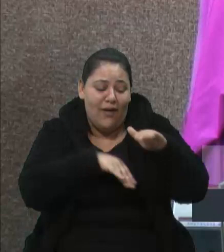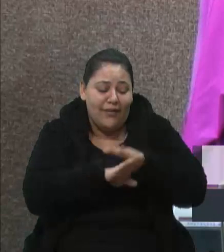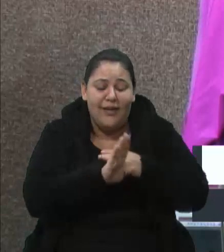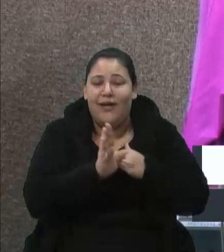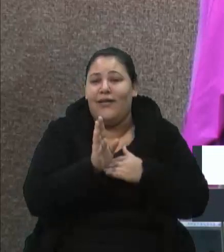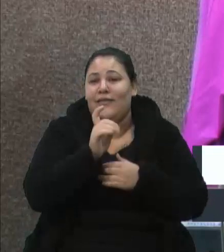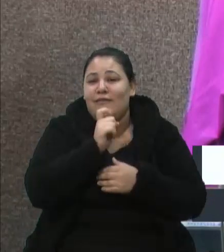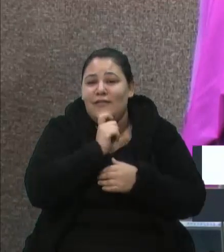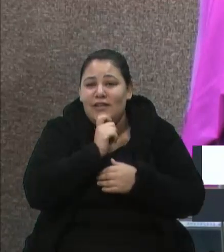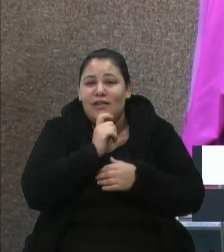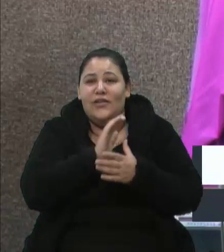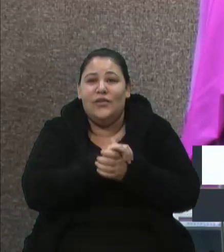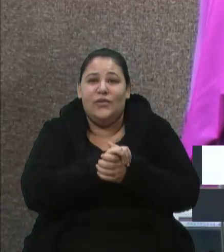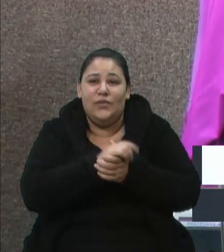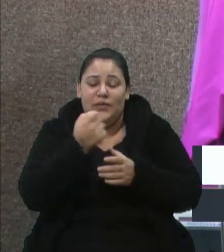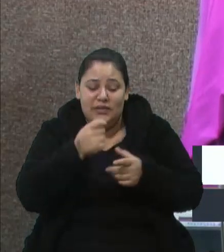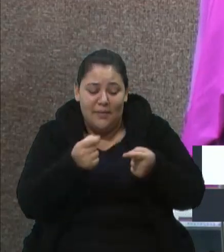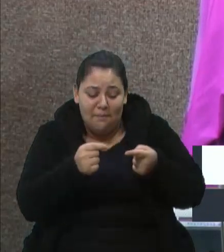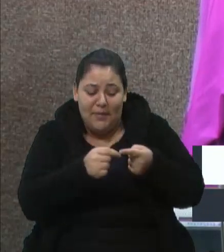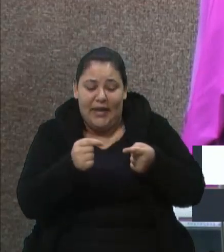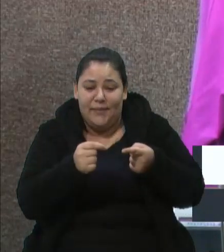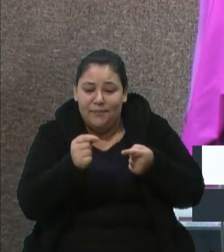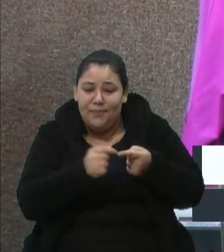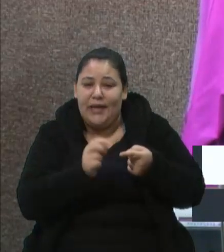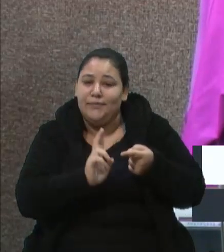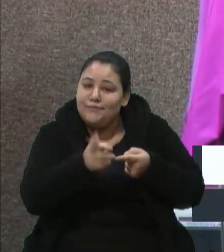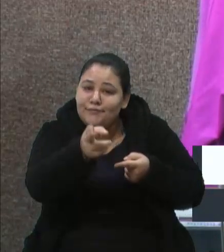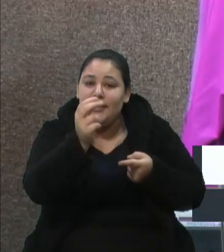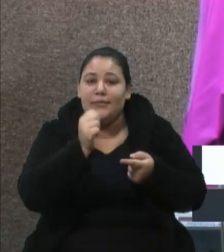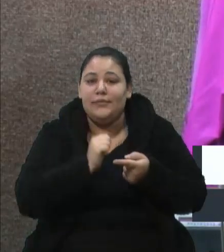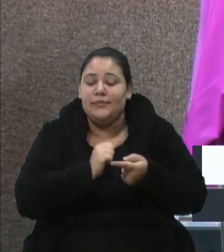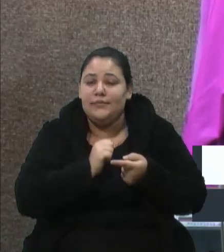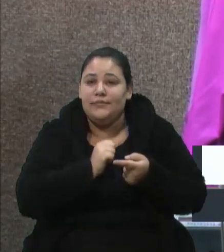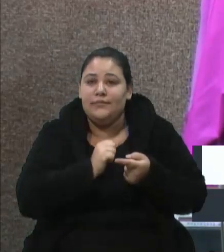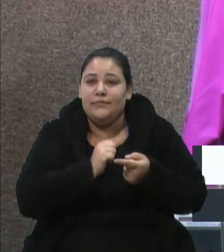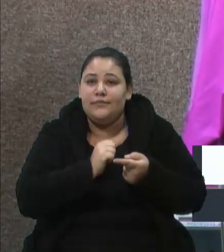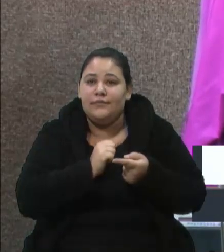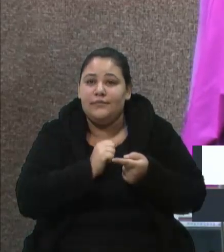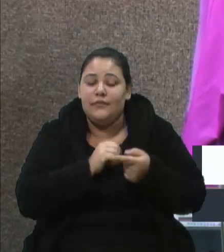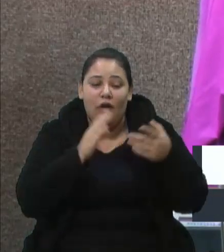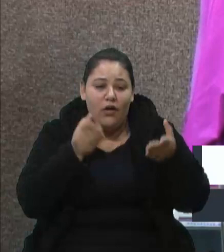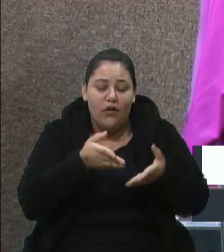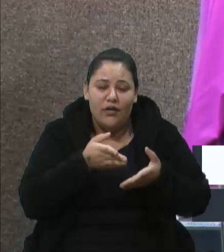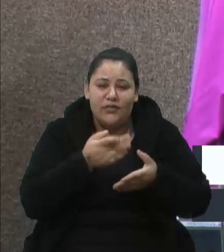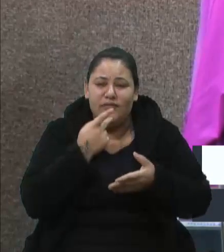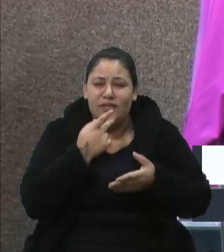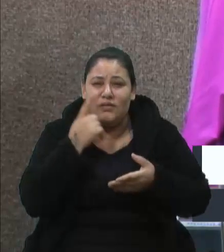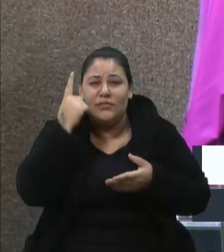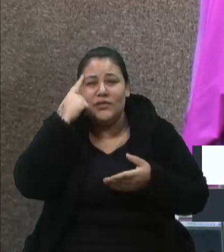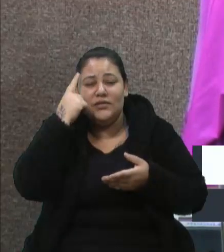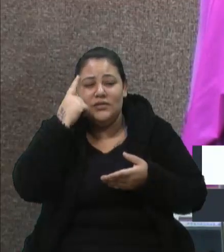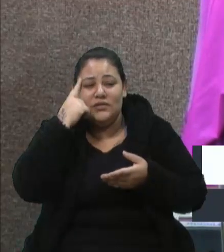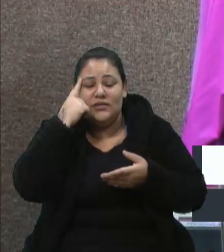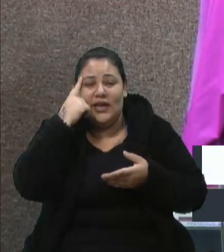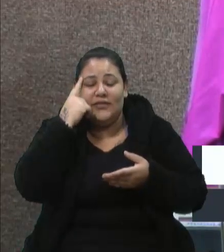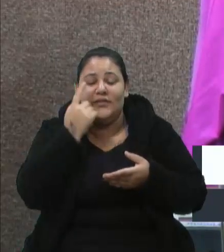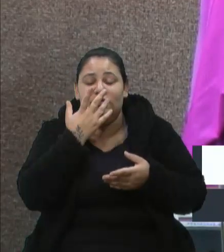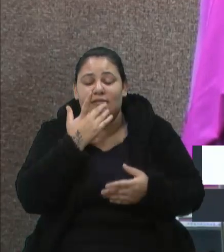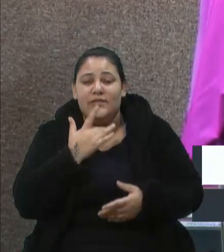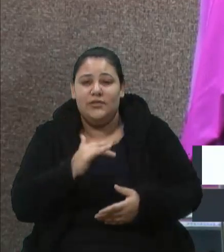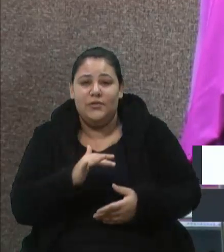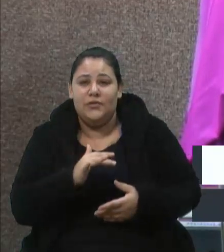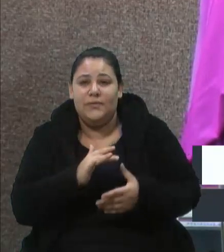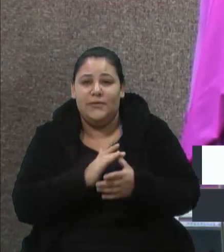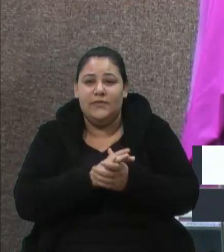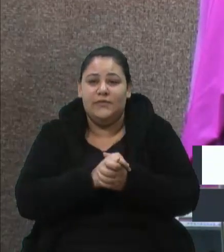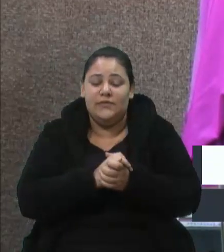tem que estar se picando toda hora. Então, agora, o senhor falando, pensando, e as crianças? O sofrimento é